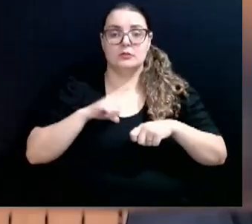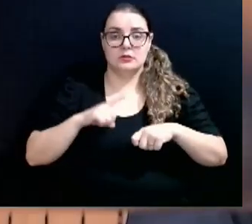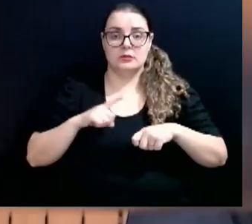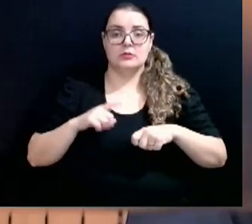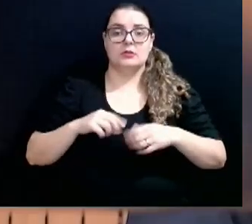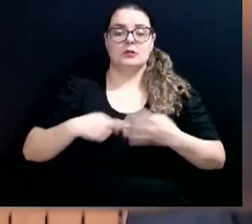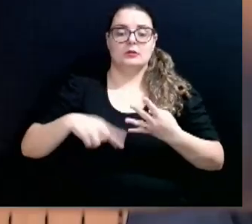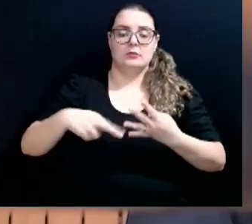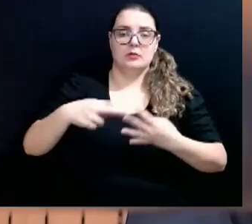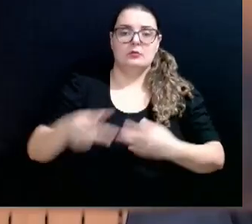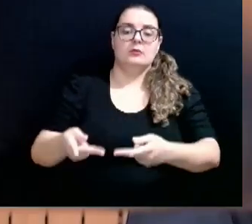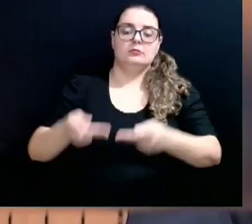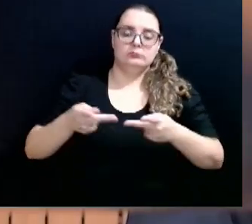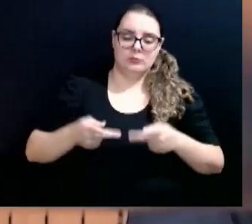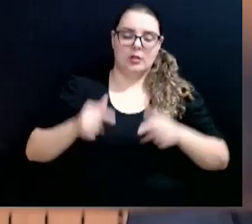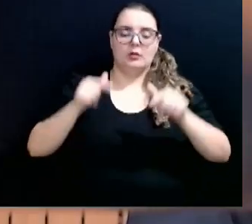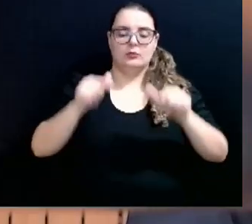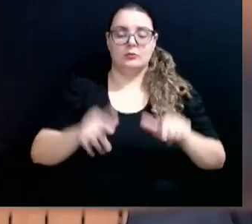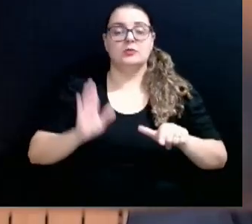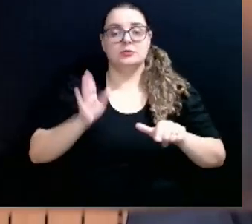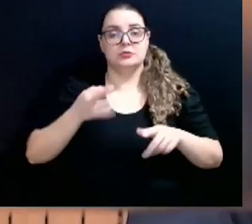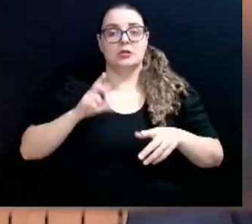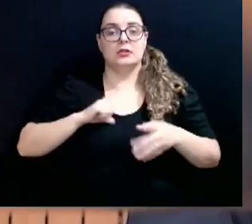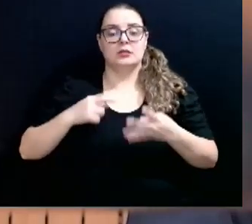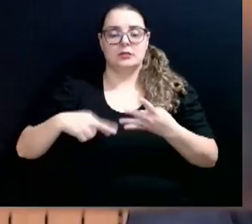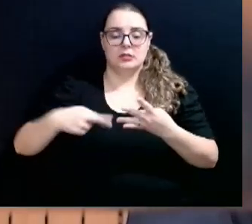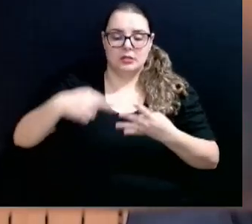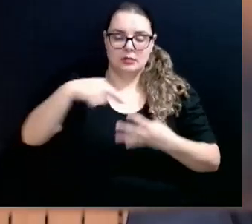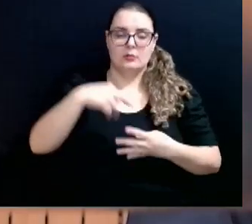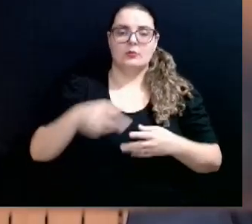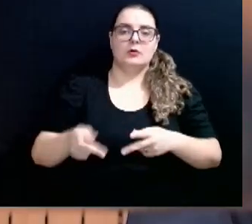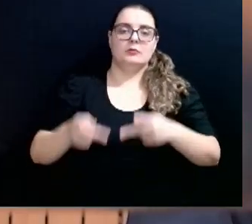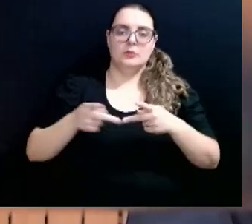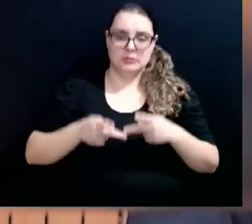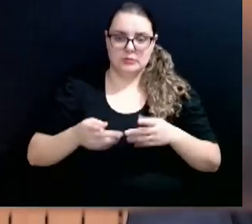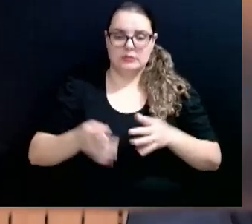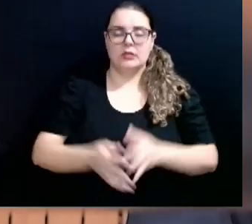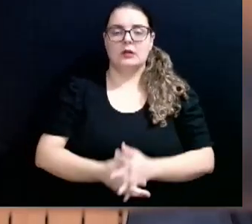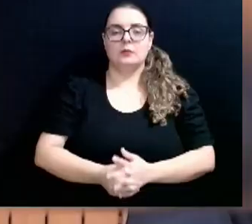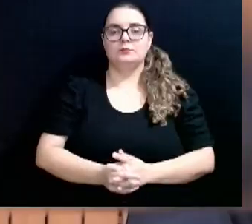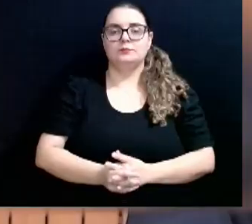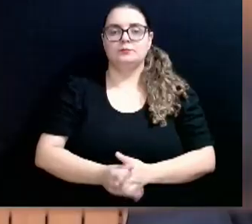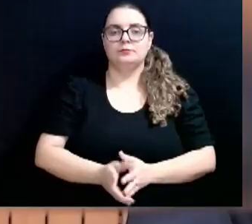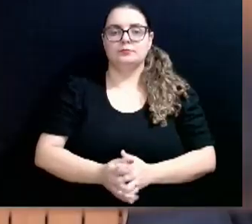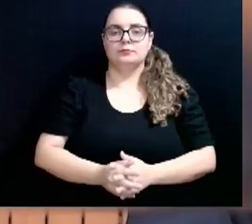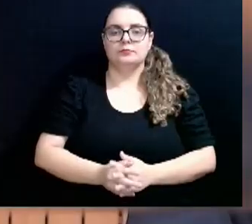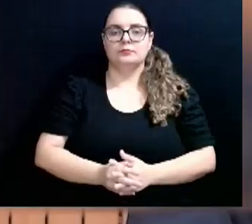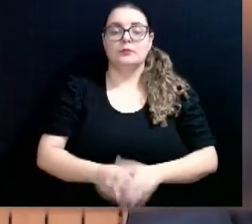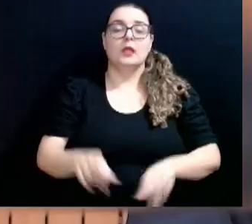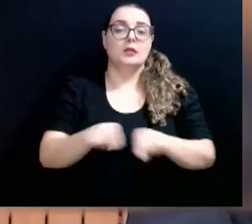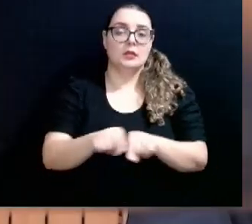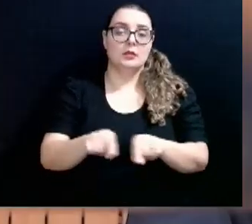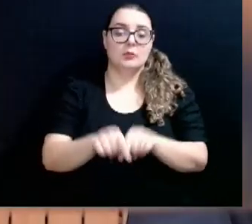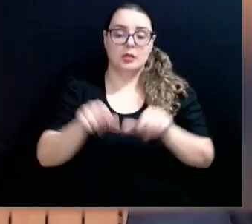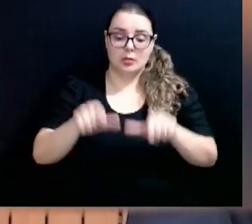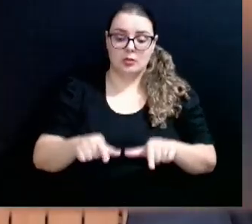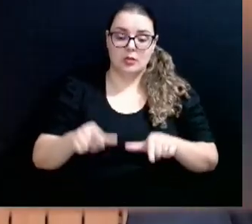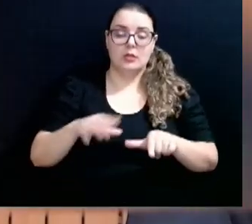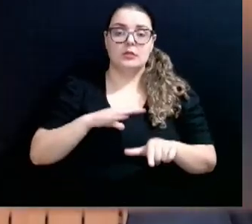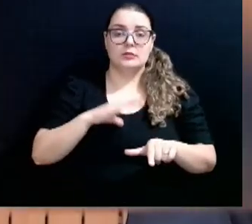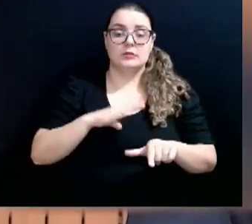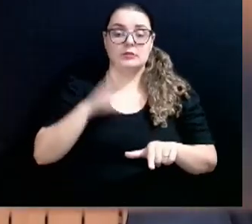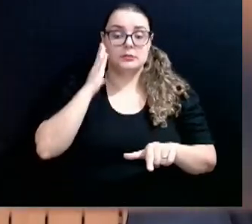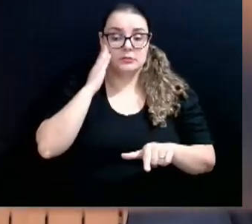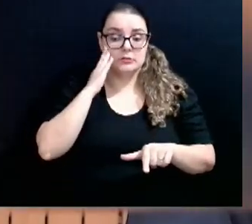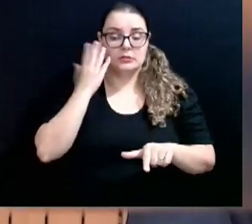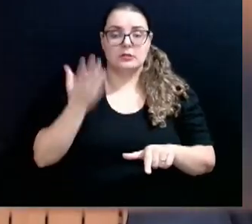espaços onde a gente já tem ecopontos, né? Eventualmente até locais da cidade em que a gente sabe que tem despejo